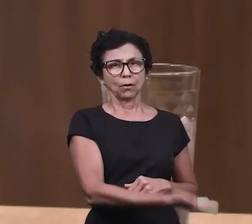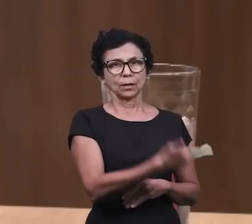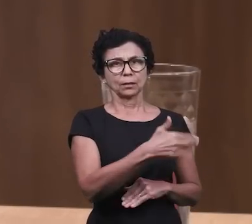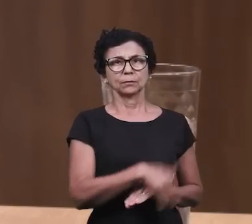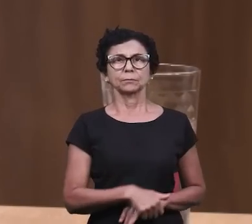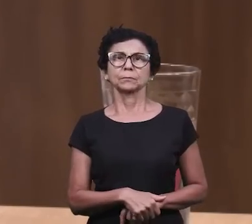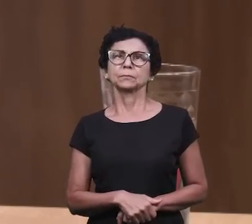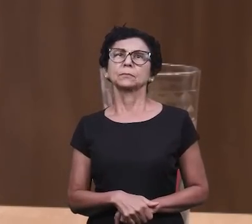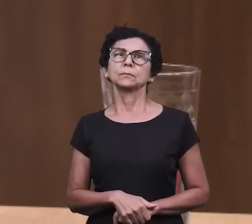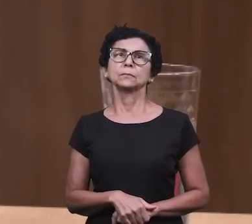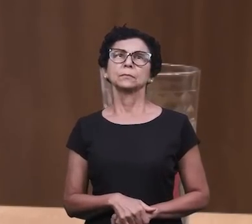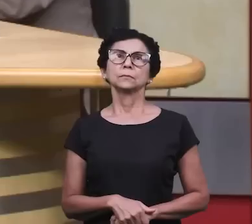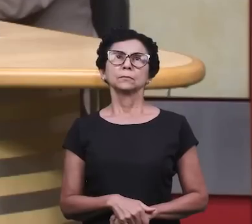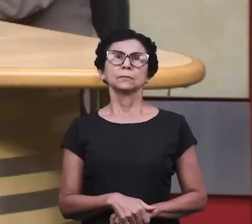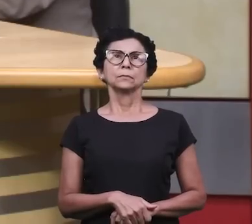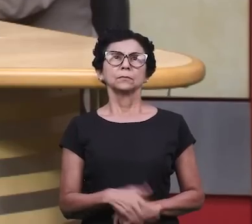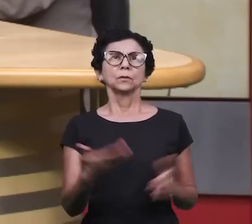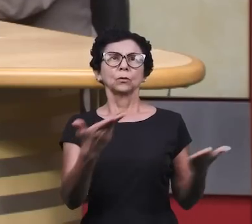estamos aqui agora